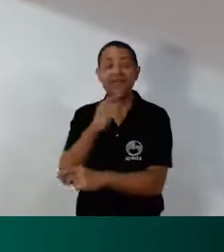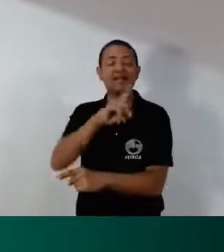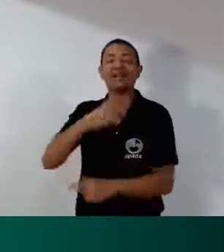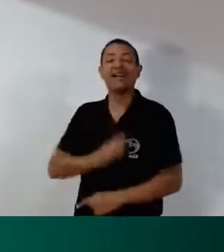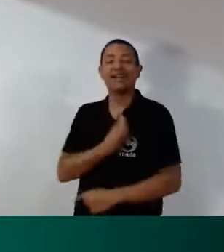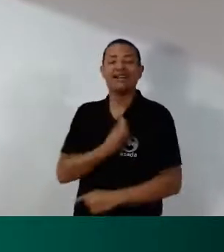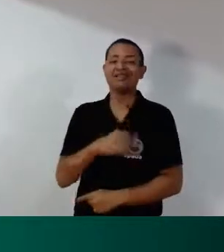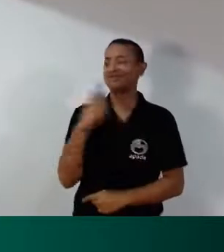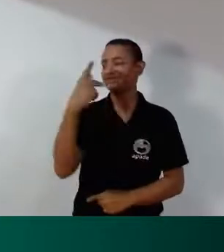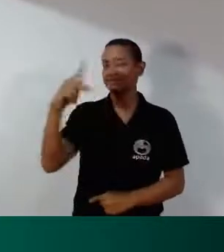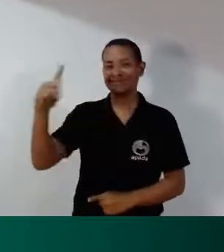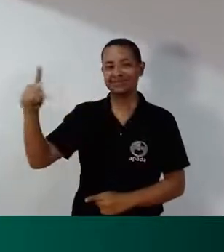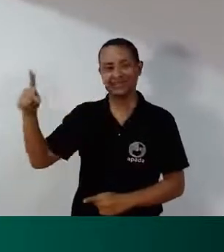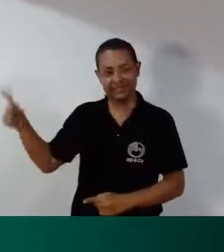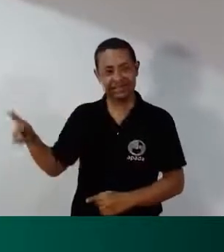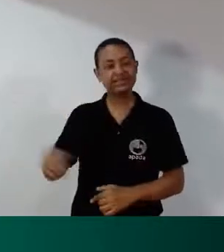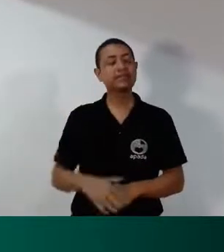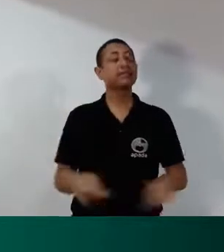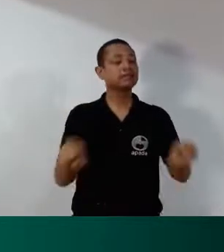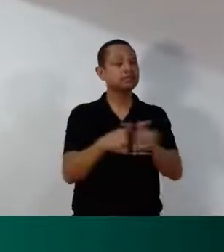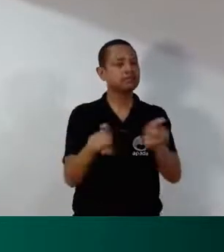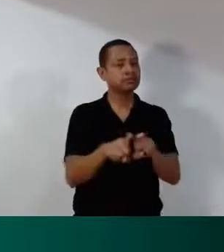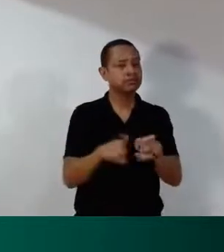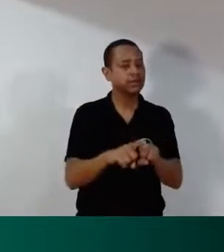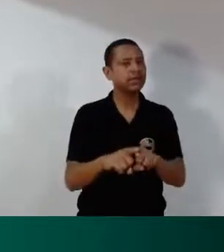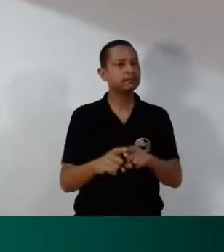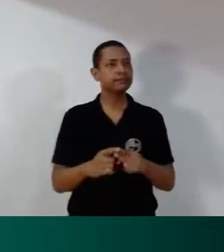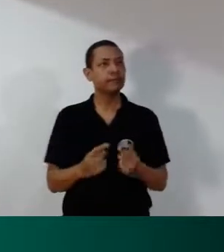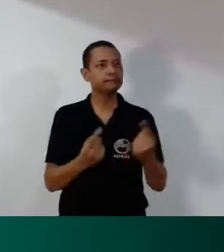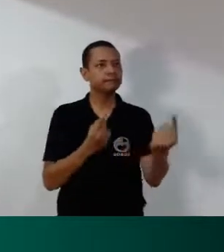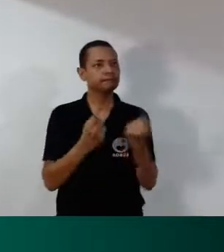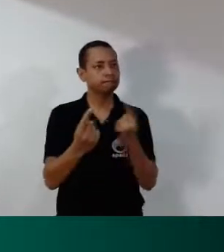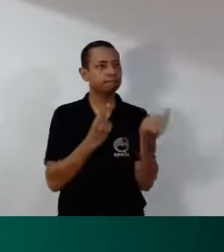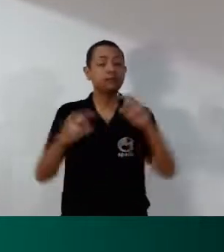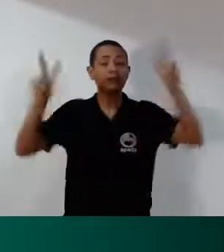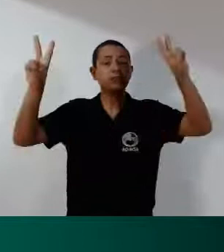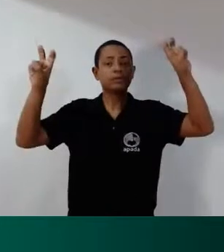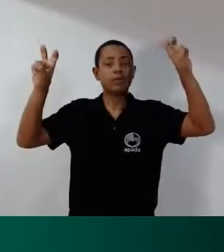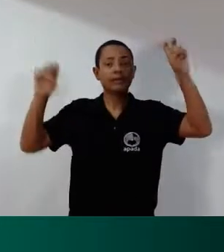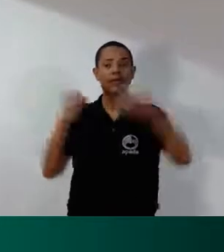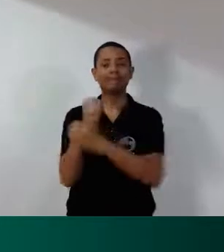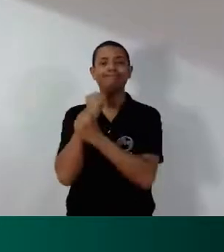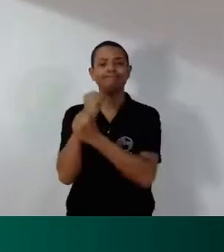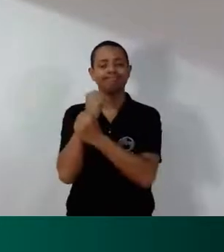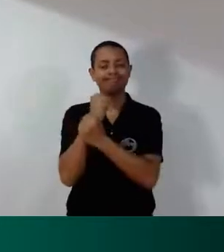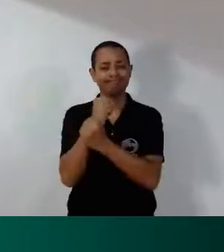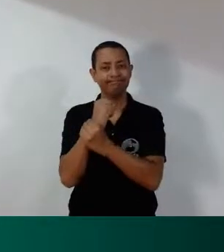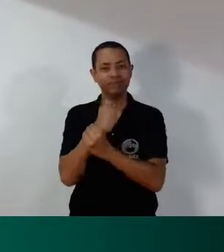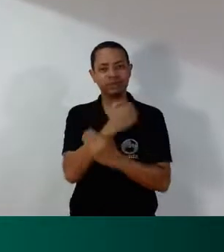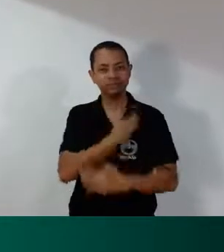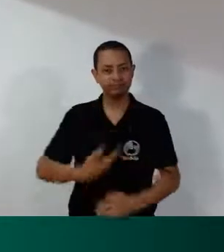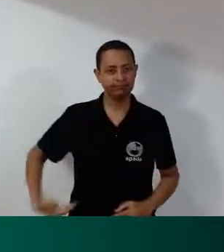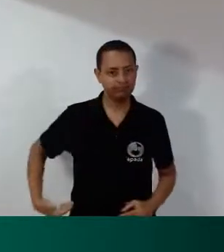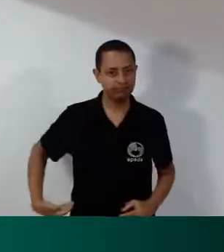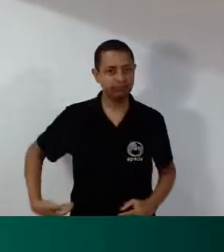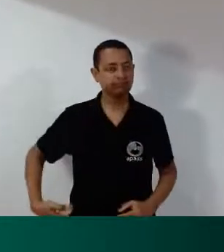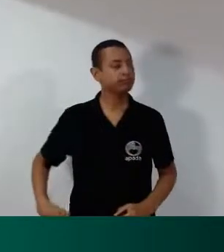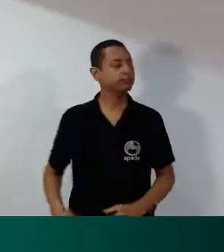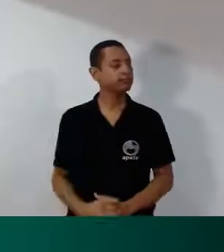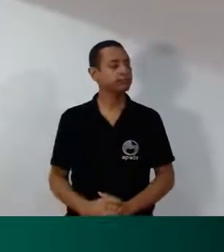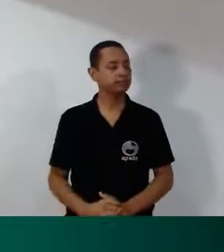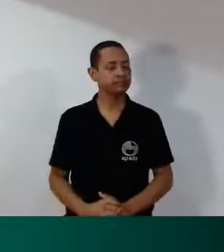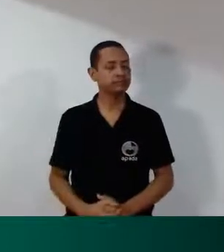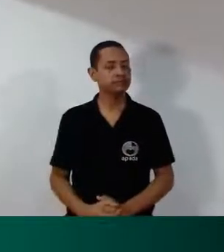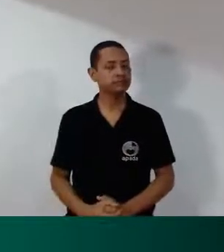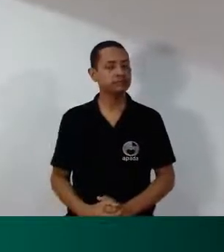vai entrar no debate que o debate de Segurança Pública né que é você retira como nós